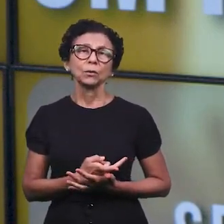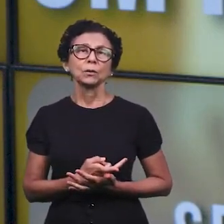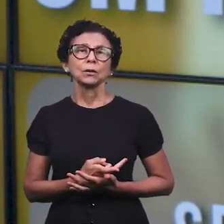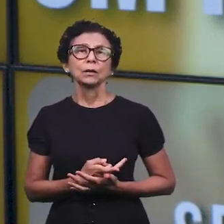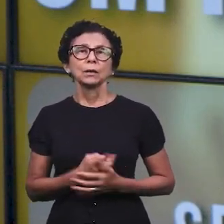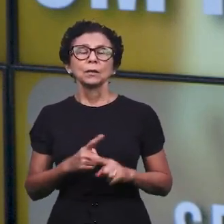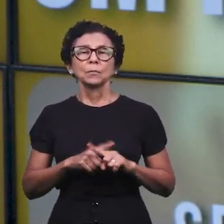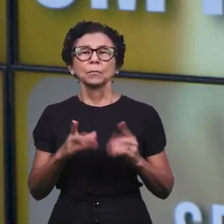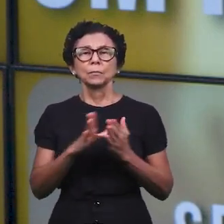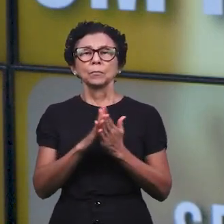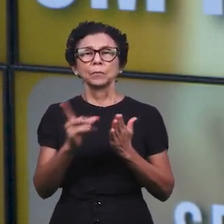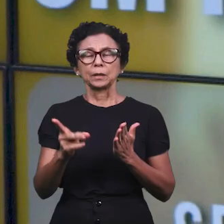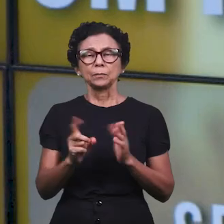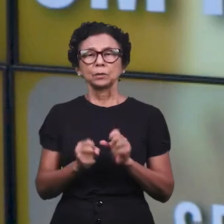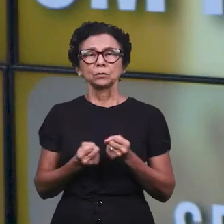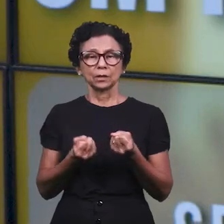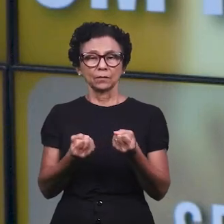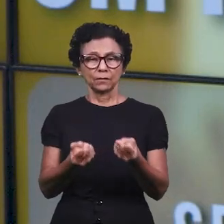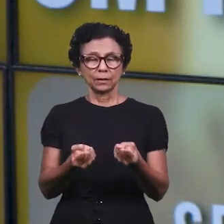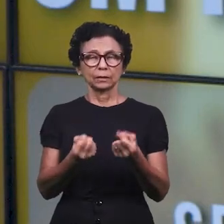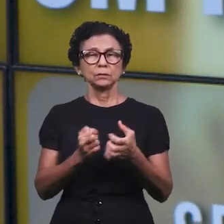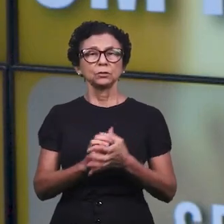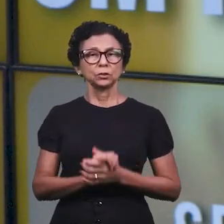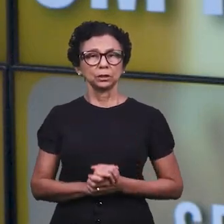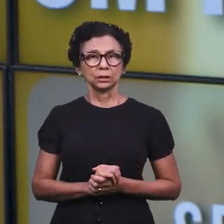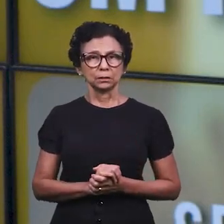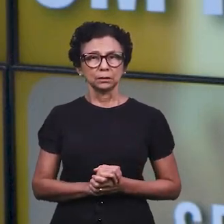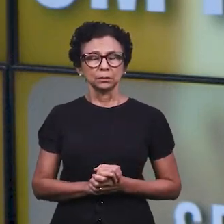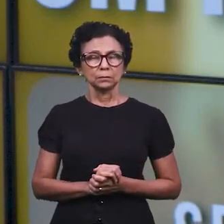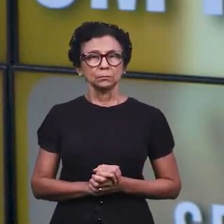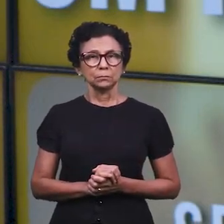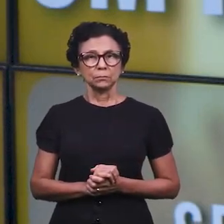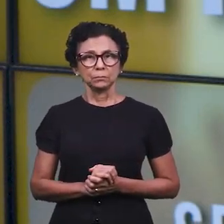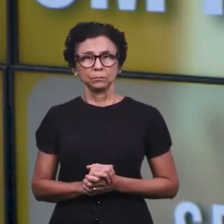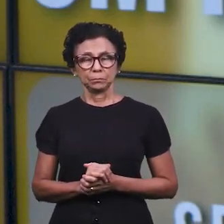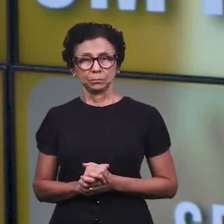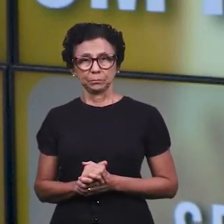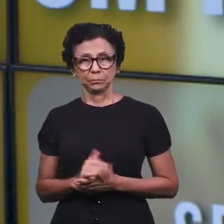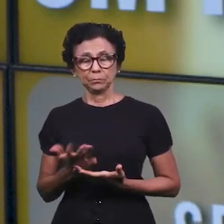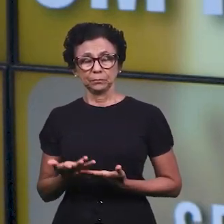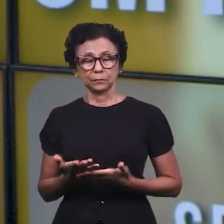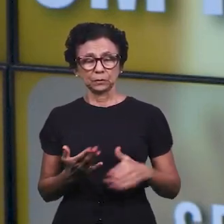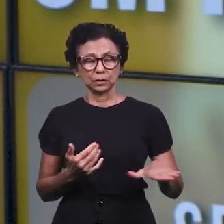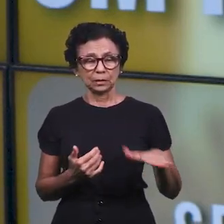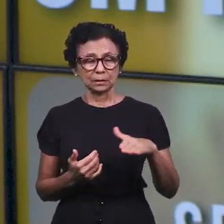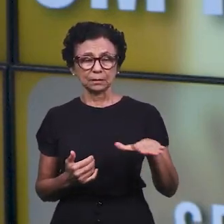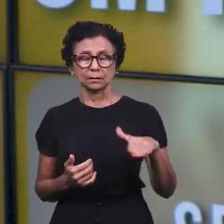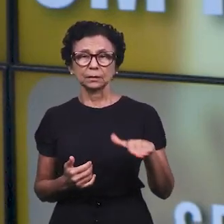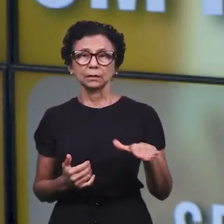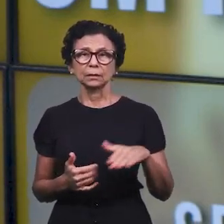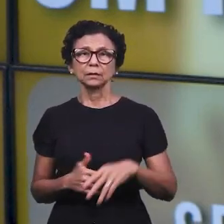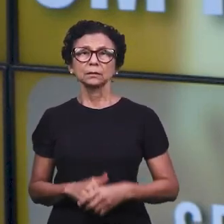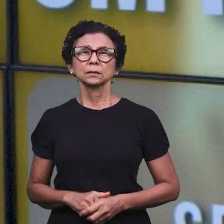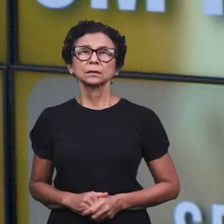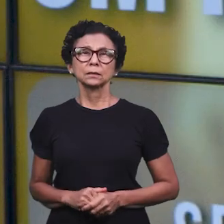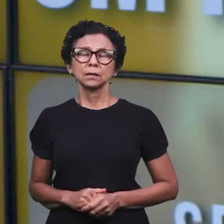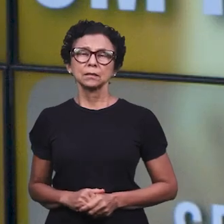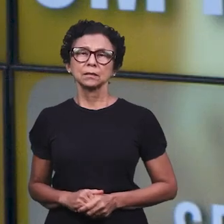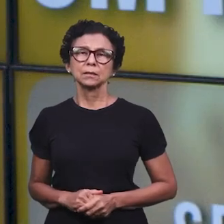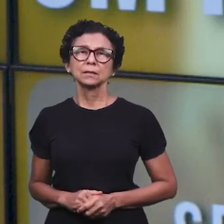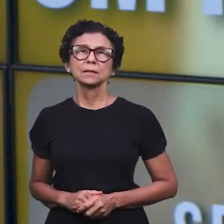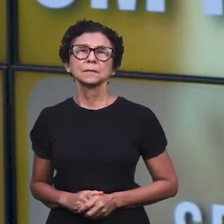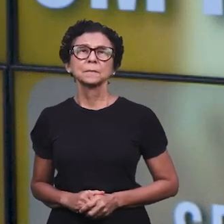de Deus nos preserva. Justamente que na hora do plantio, as nossas crianças, em todo esse